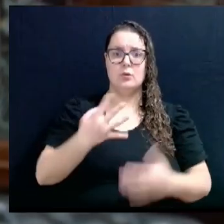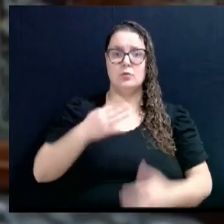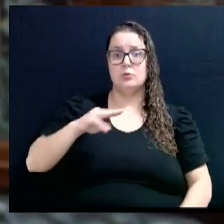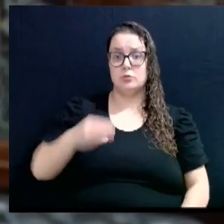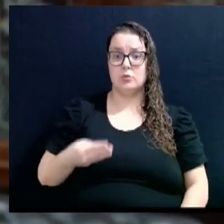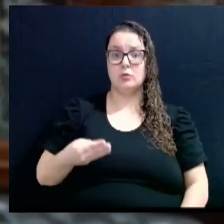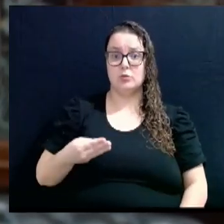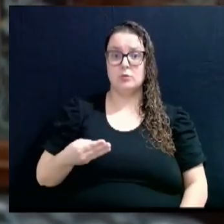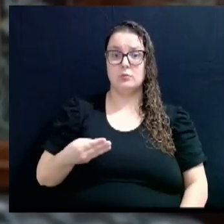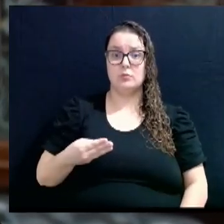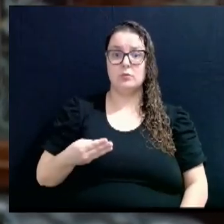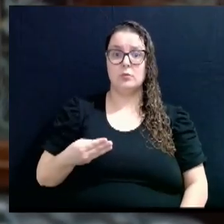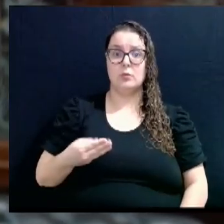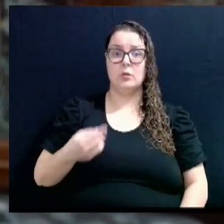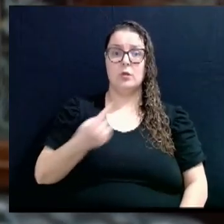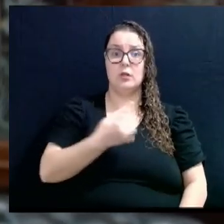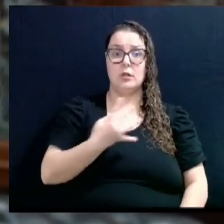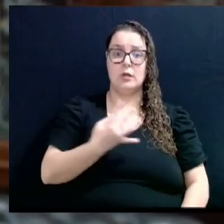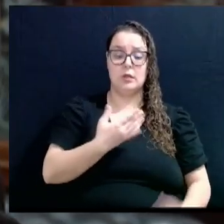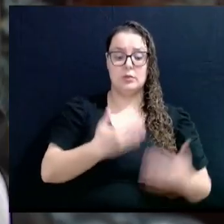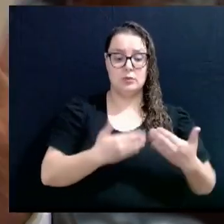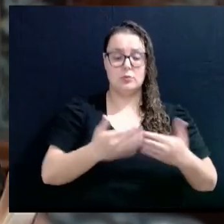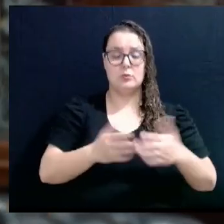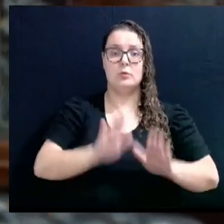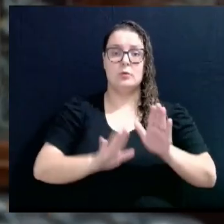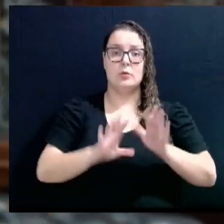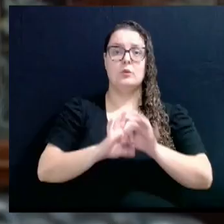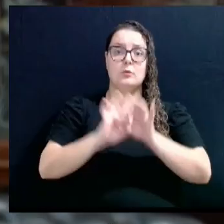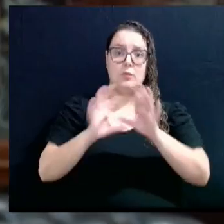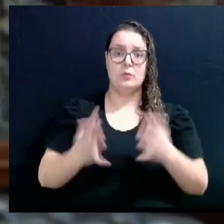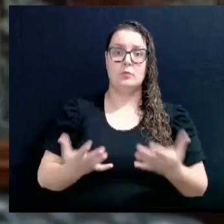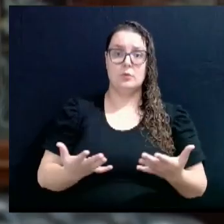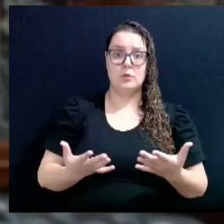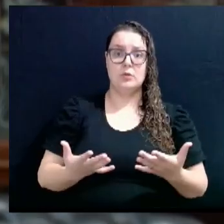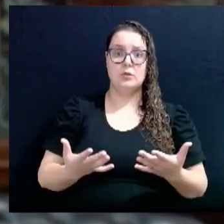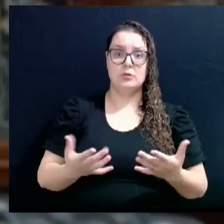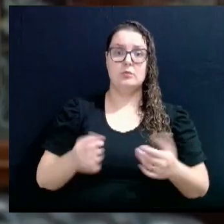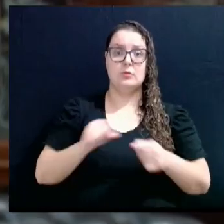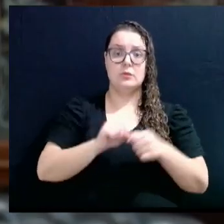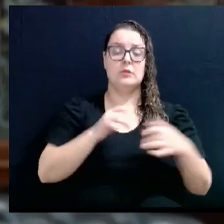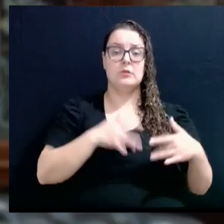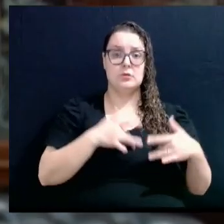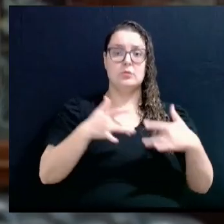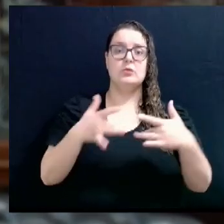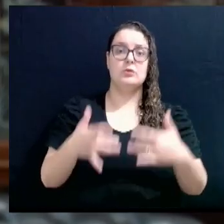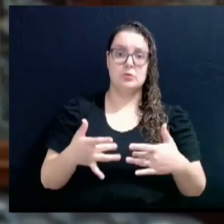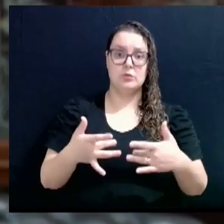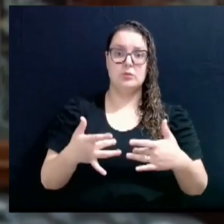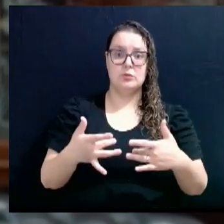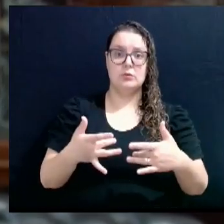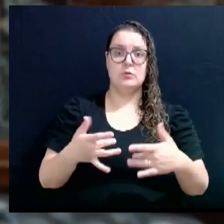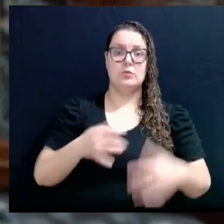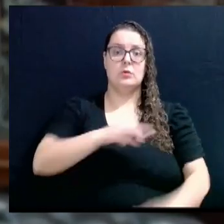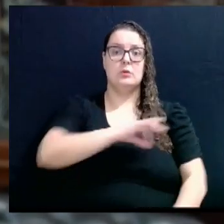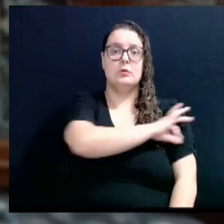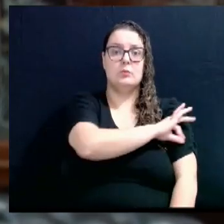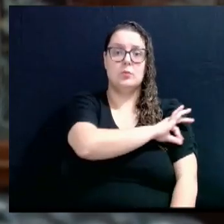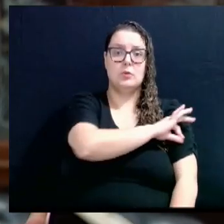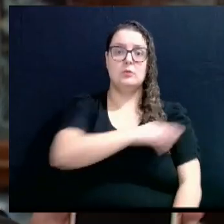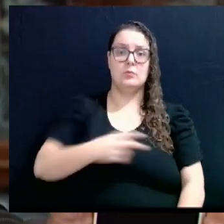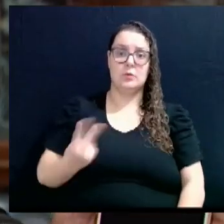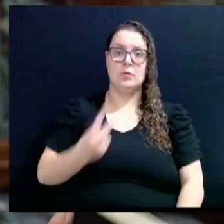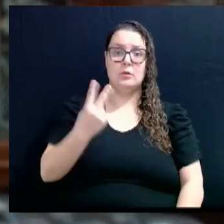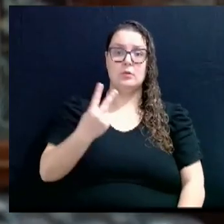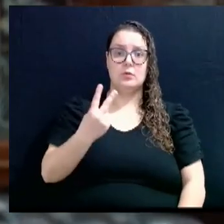14 processos de licitação, o que permitiu agora a gente fazer essa doação para a Prefeitura desse valor, que certamente vai ajudar a